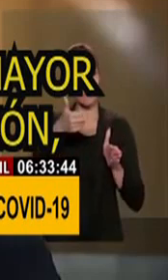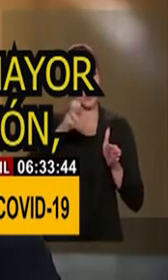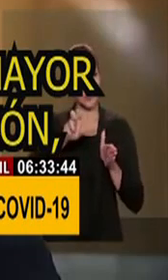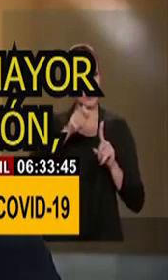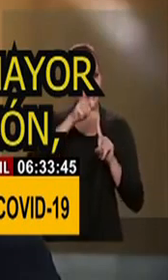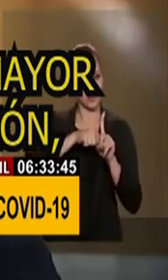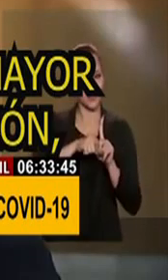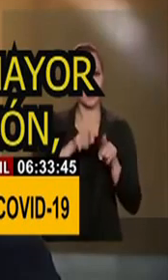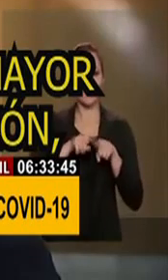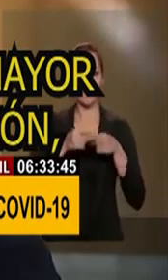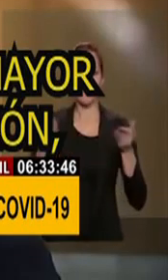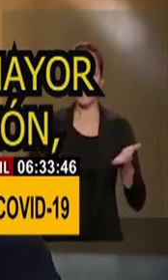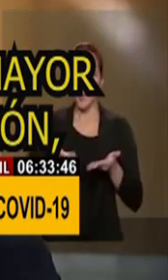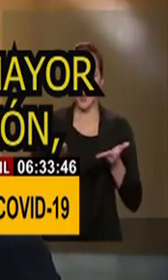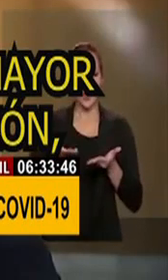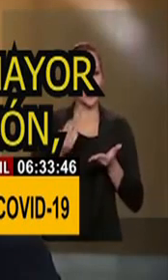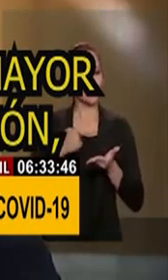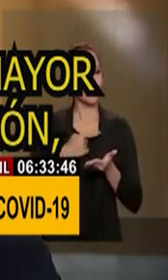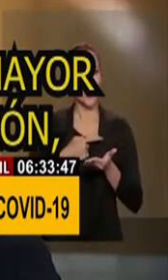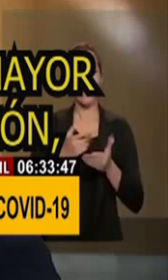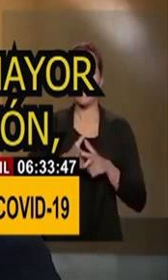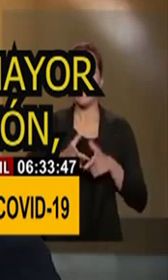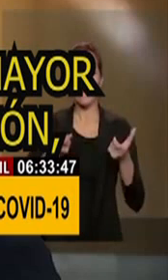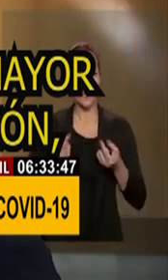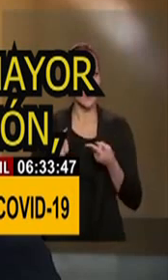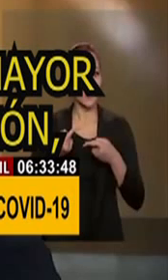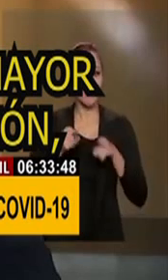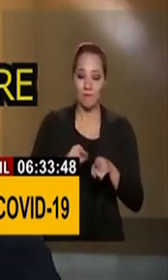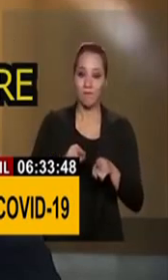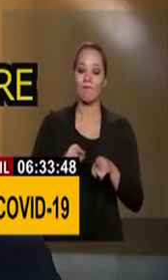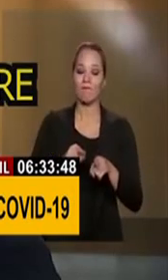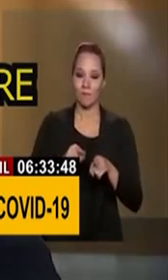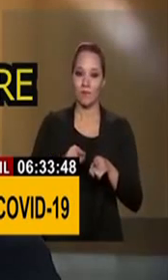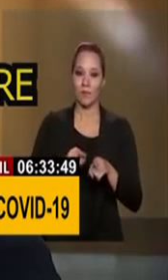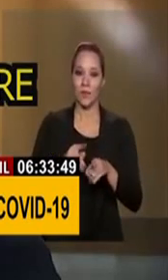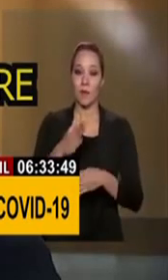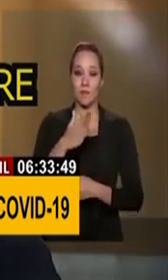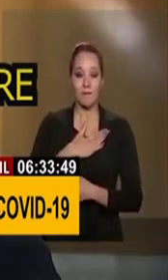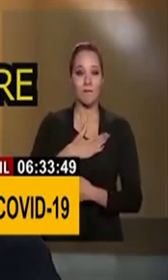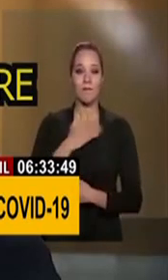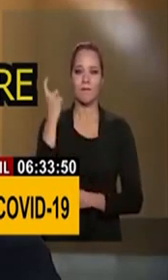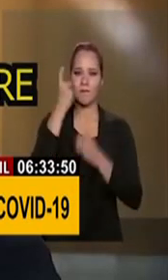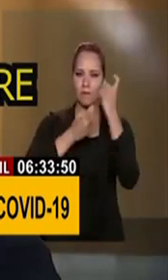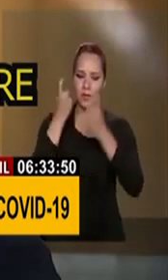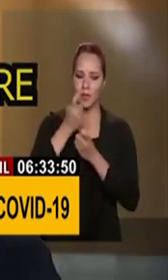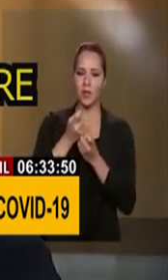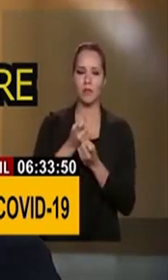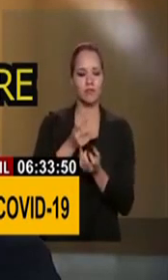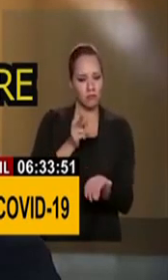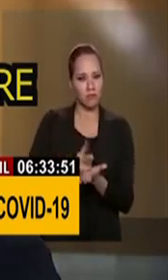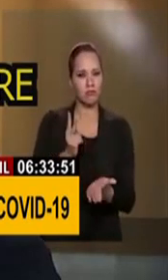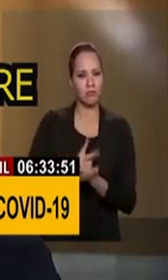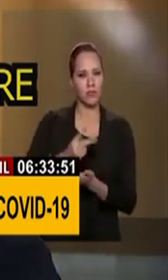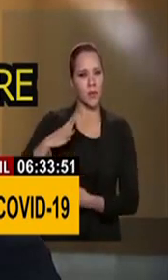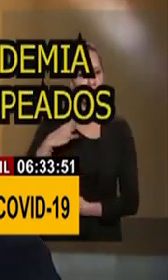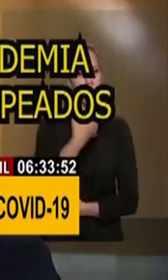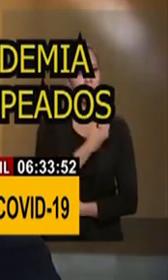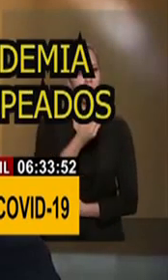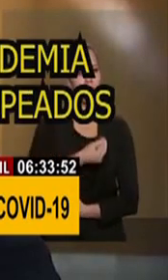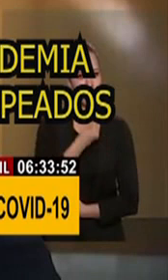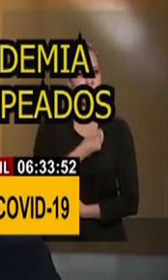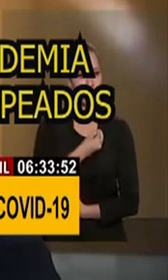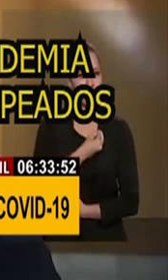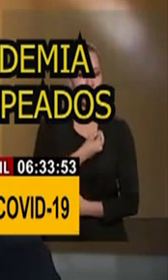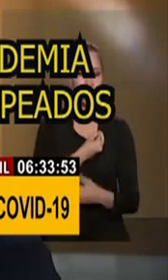Mas agora estamos diante do maior desafio da nossa geração. Minha preocupação sempre foi salvar vidas,